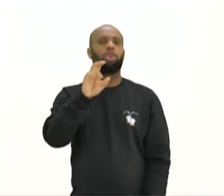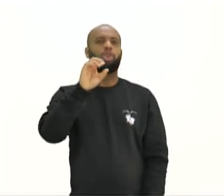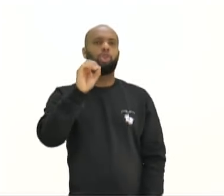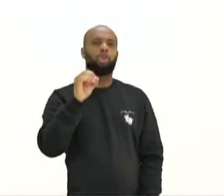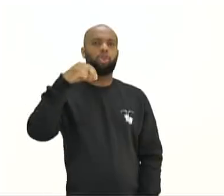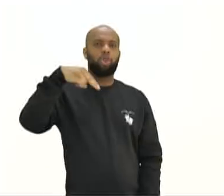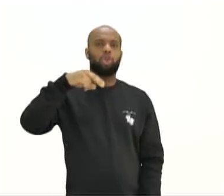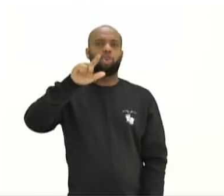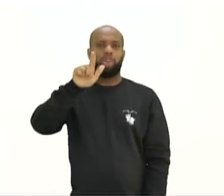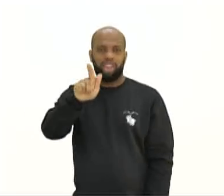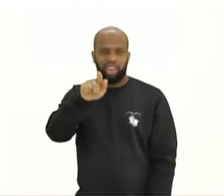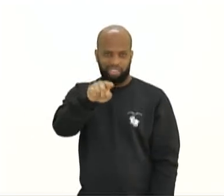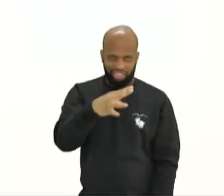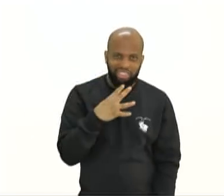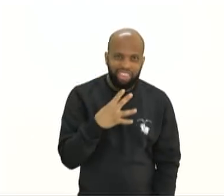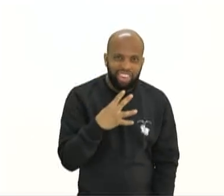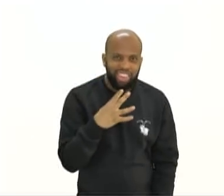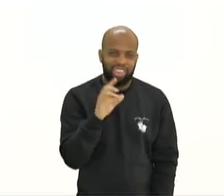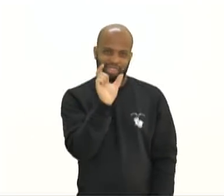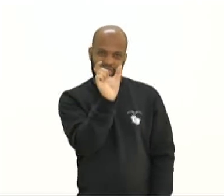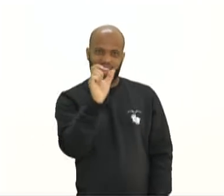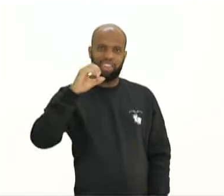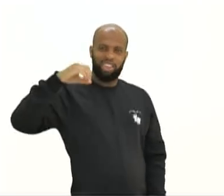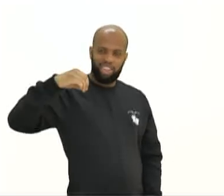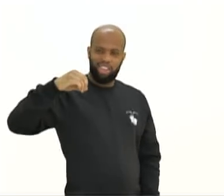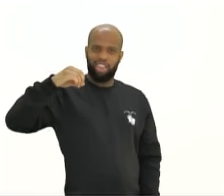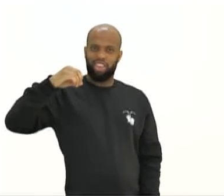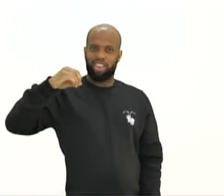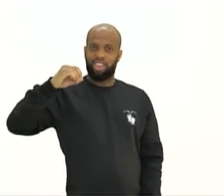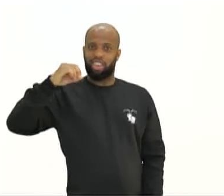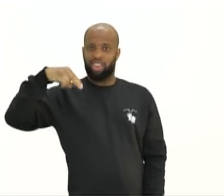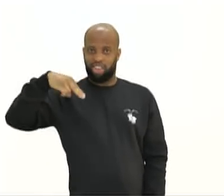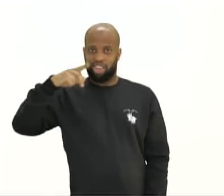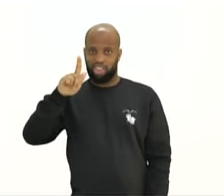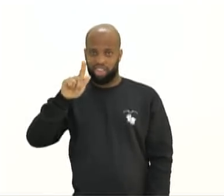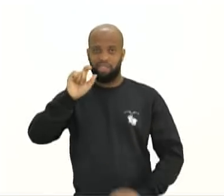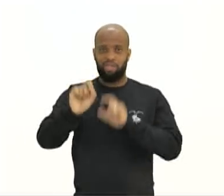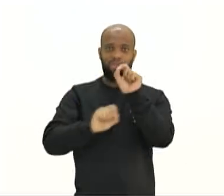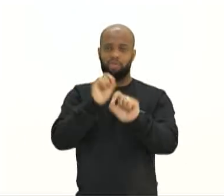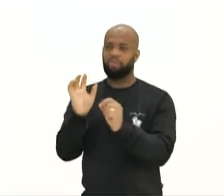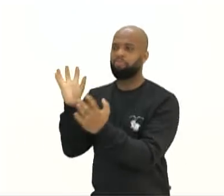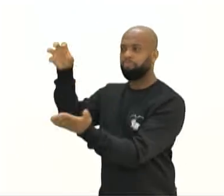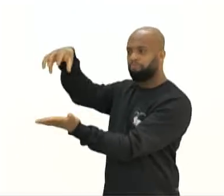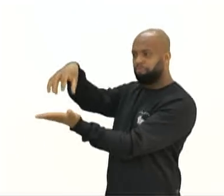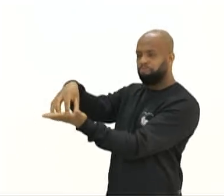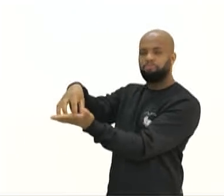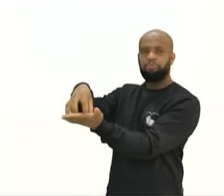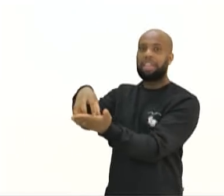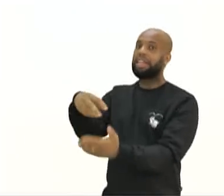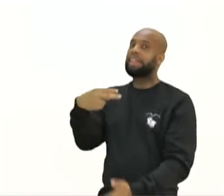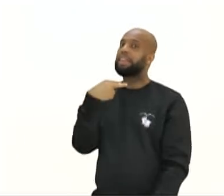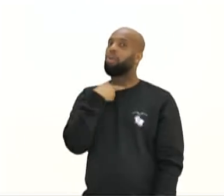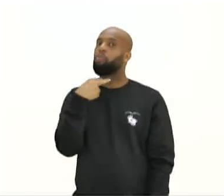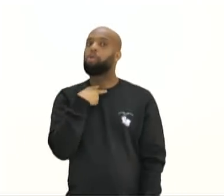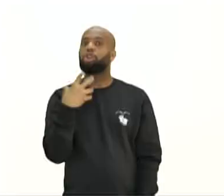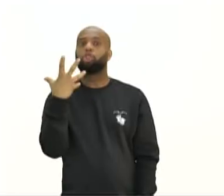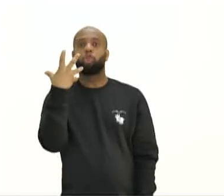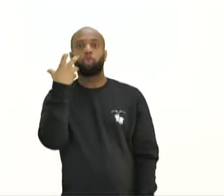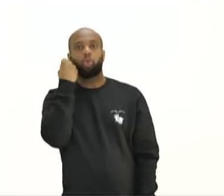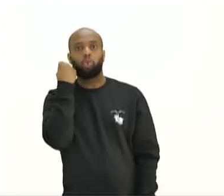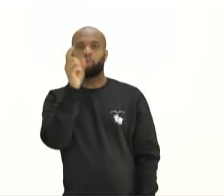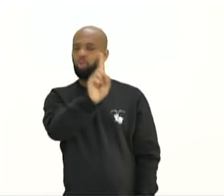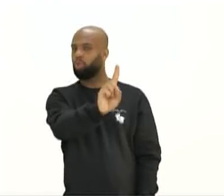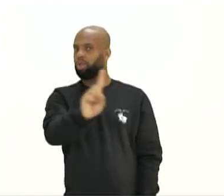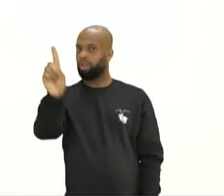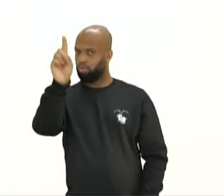ouvido falar em ONG. Já ouviu falar? O que é isso então? Então, a ONG ela é uma organização que ela não pode ter fins